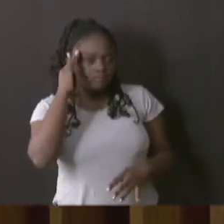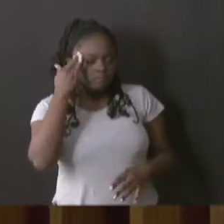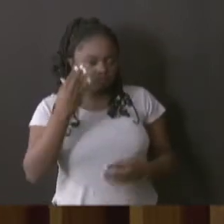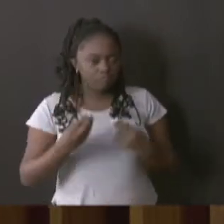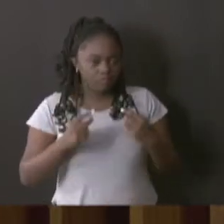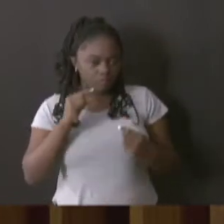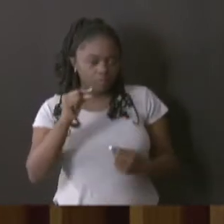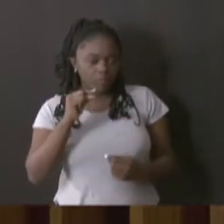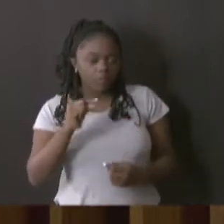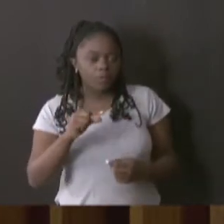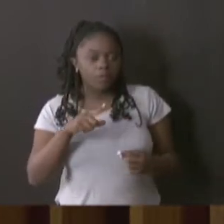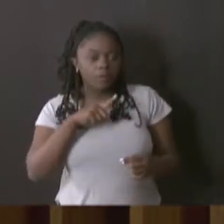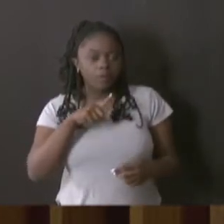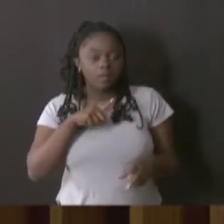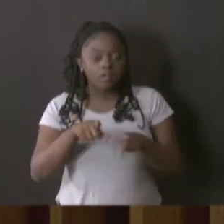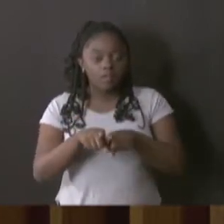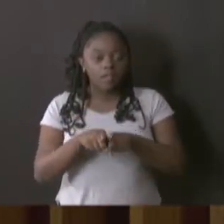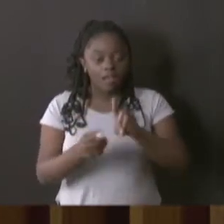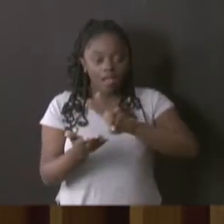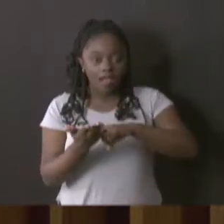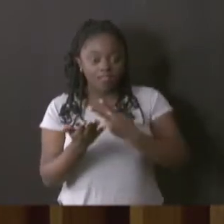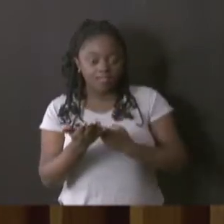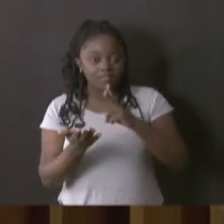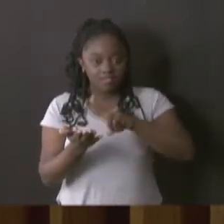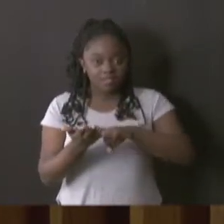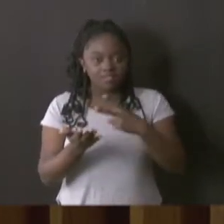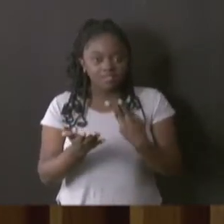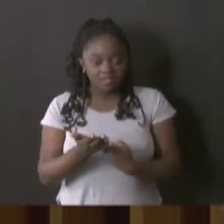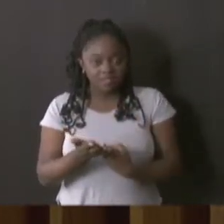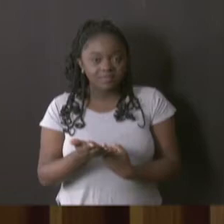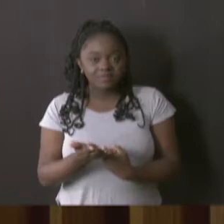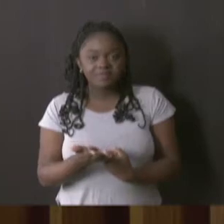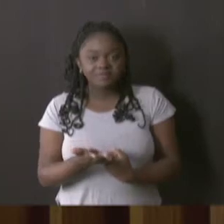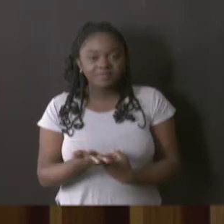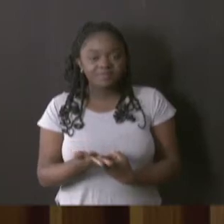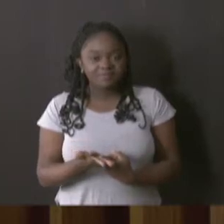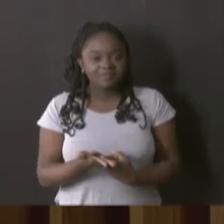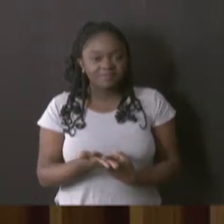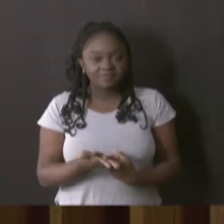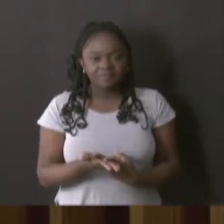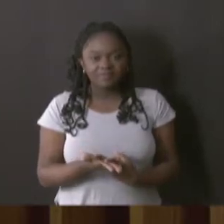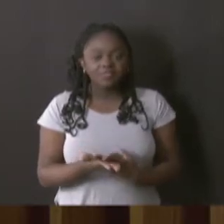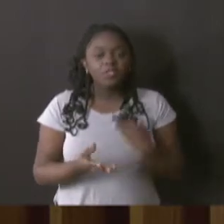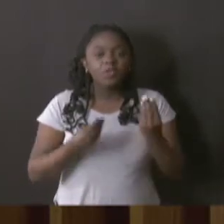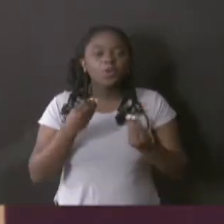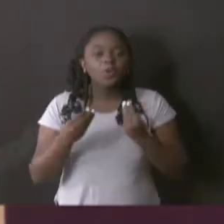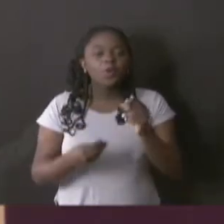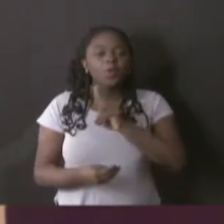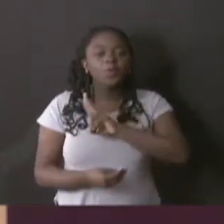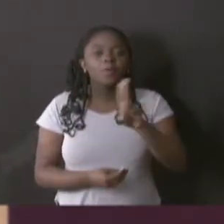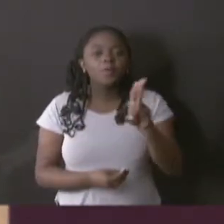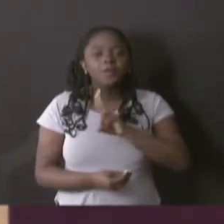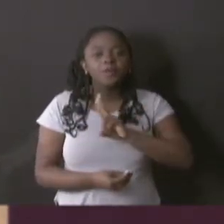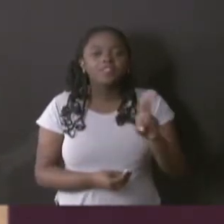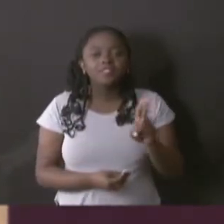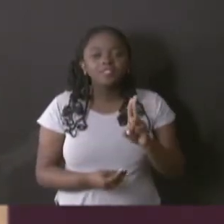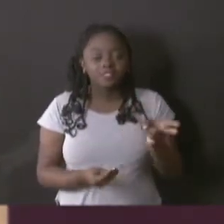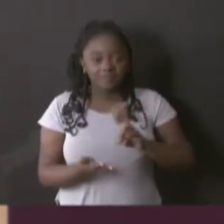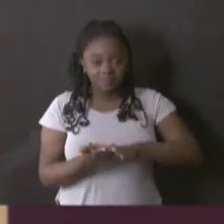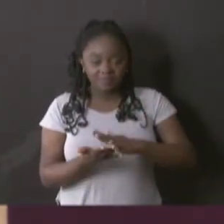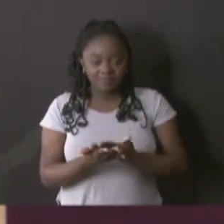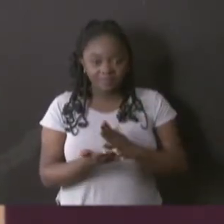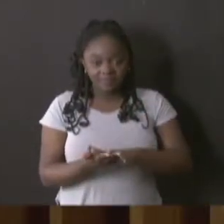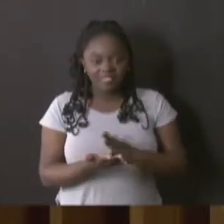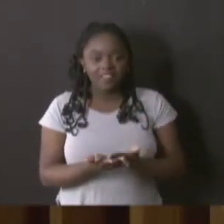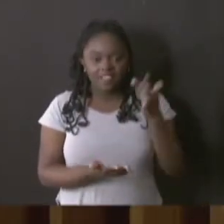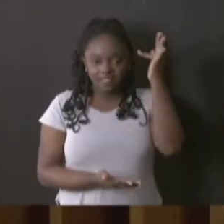inclusive, a tradução simultânea, né? Isso. Né? Como é que chama a nossa tradutora? Franciele. A Franciele está